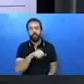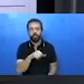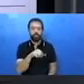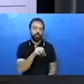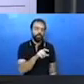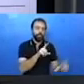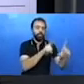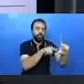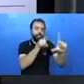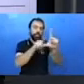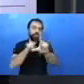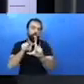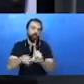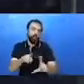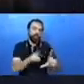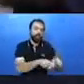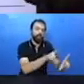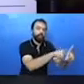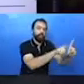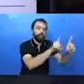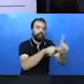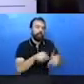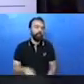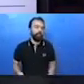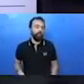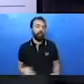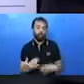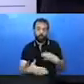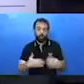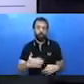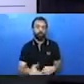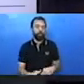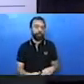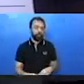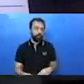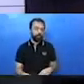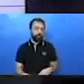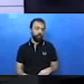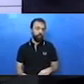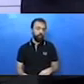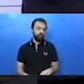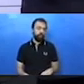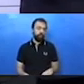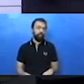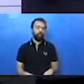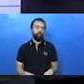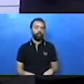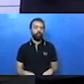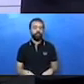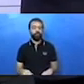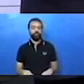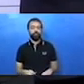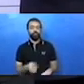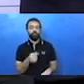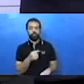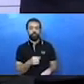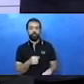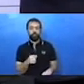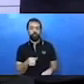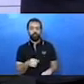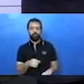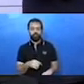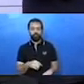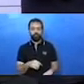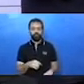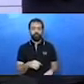Coloque a sigla de cada estado. Em seguida, marque caneta vermelha. Ah, professora,